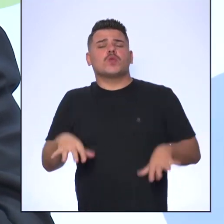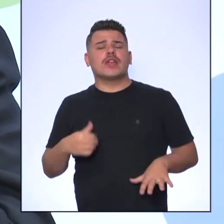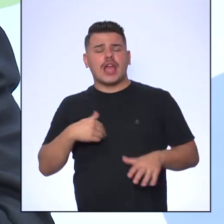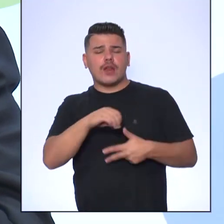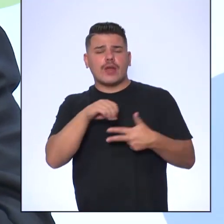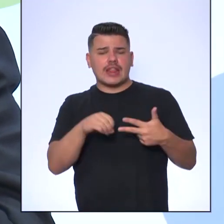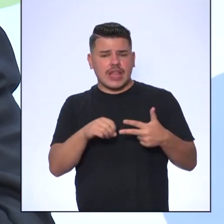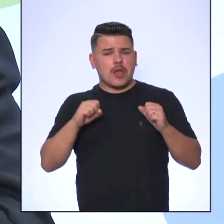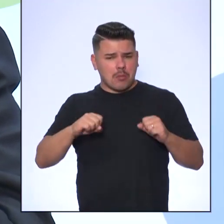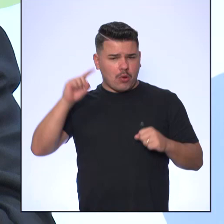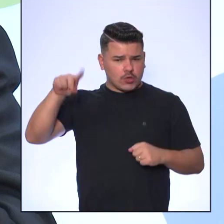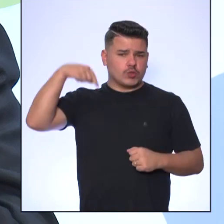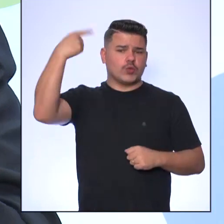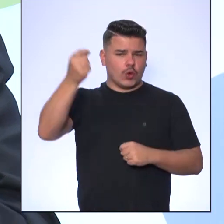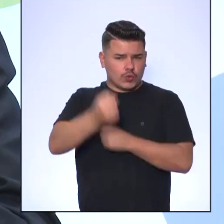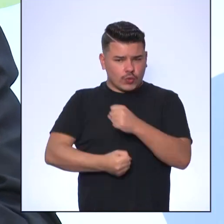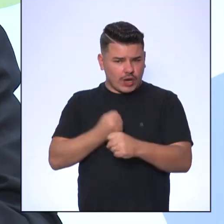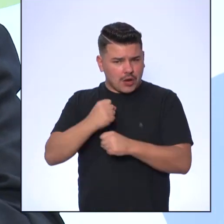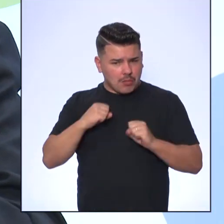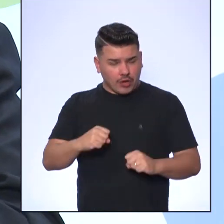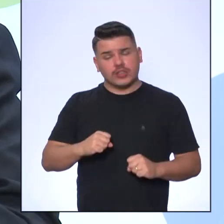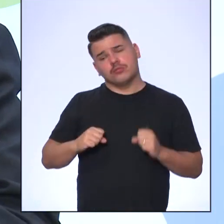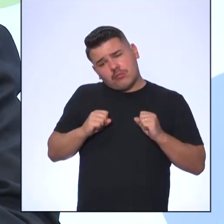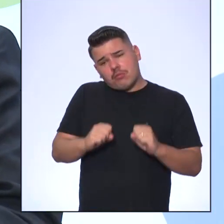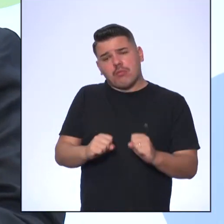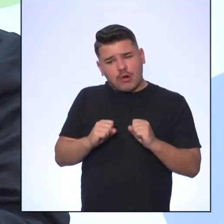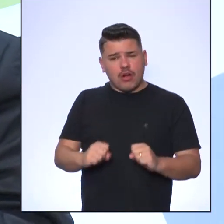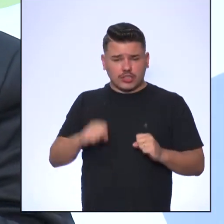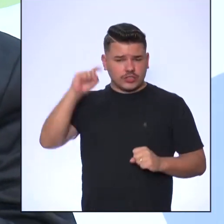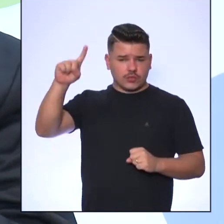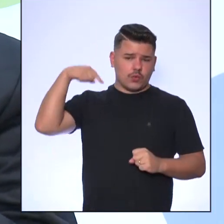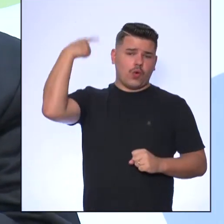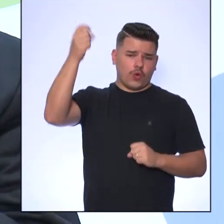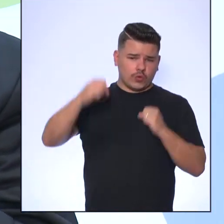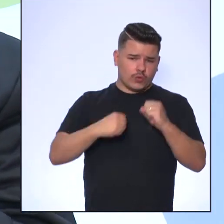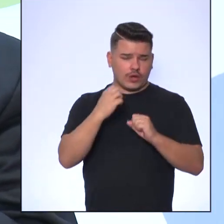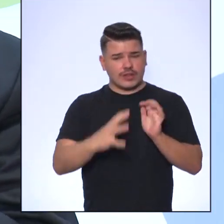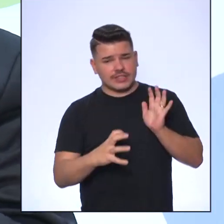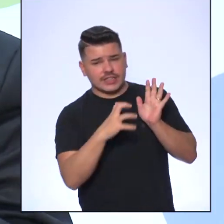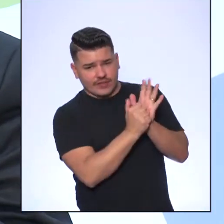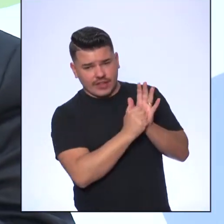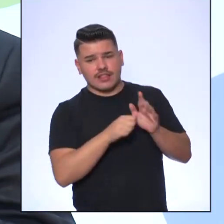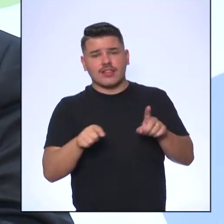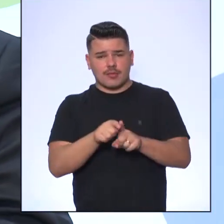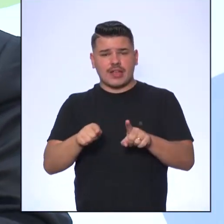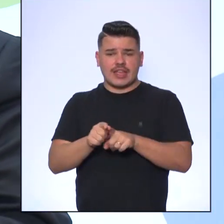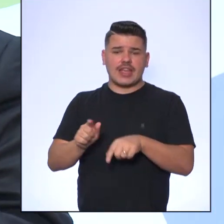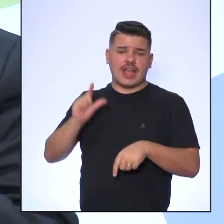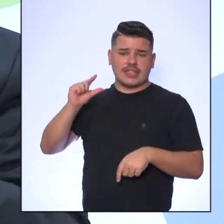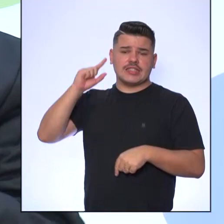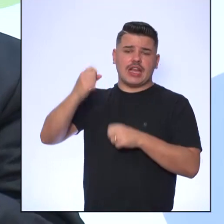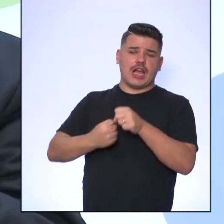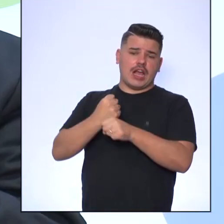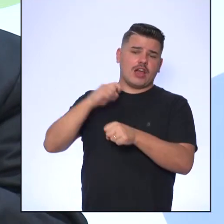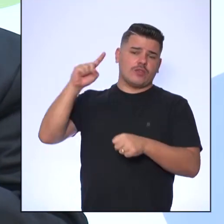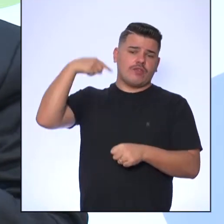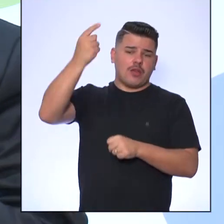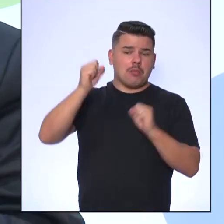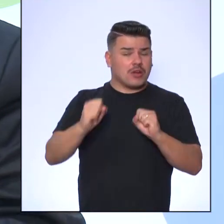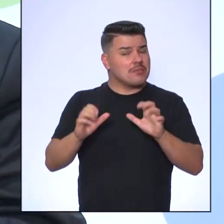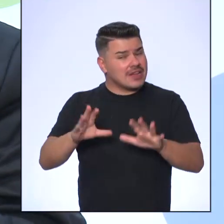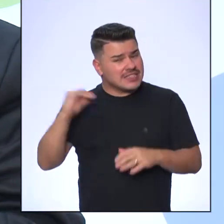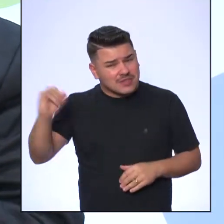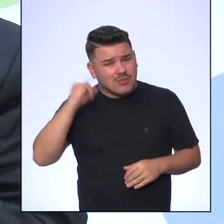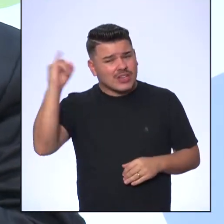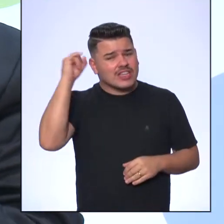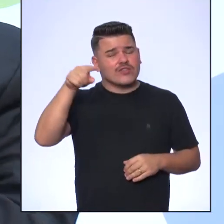ano, posso fazer no ano que vem? Pode sim, você pode se inscrever nesse ano, inclusive ser ex-aluno e fazer no ano que vem, mas é importante que você